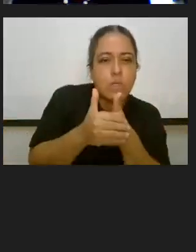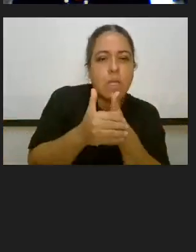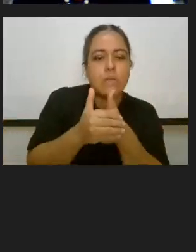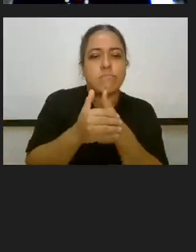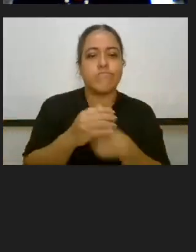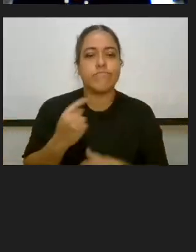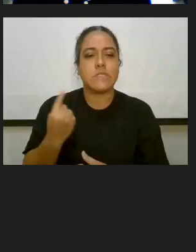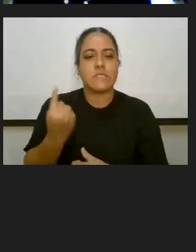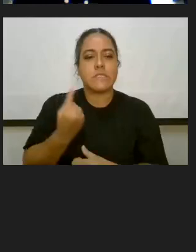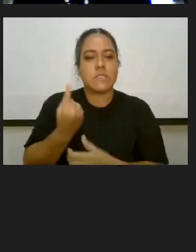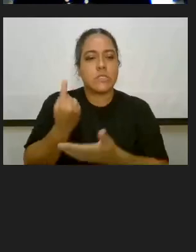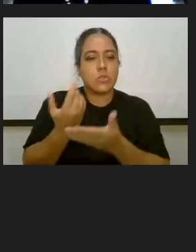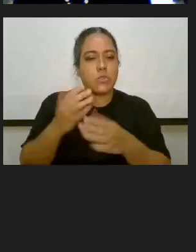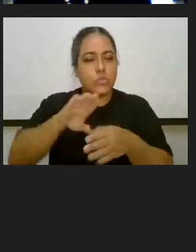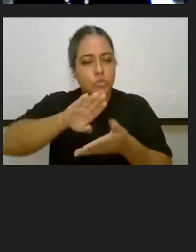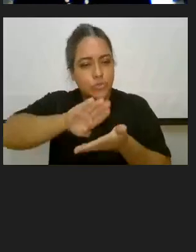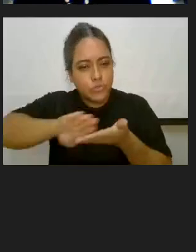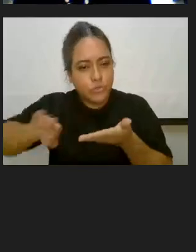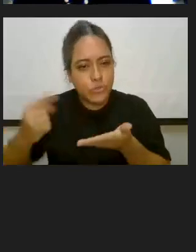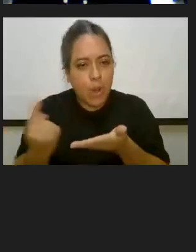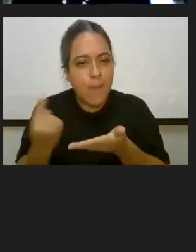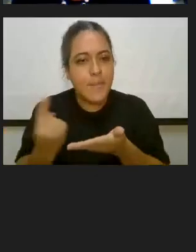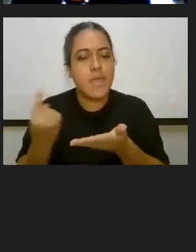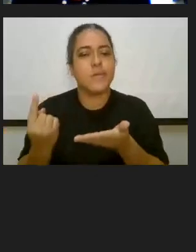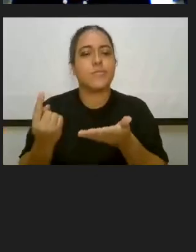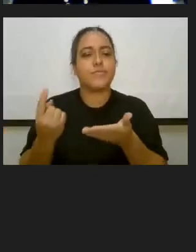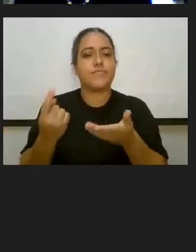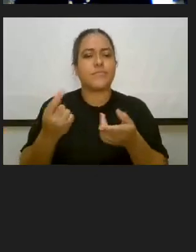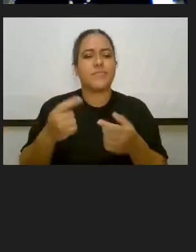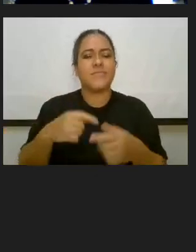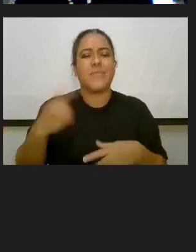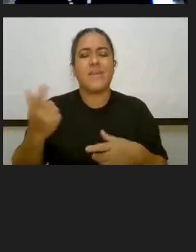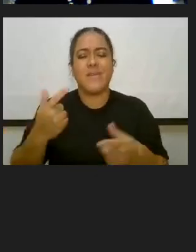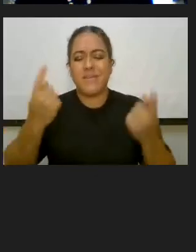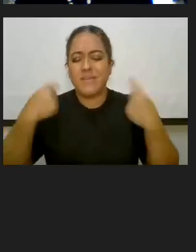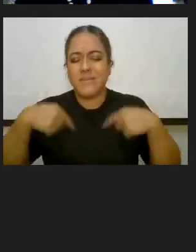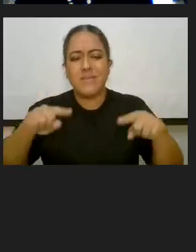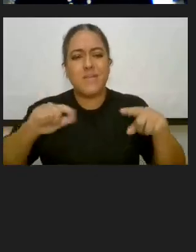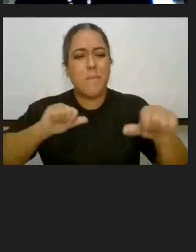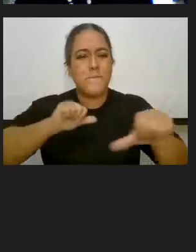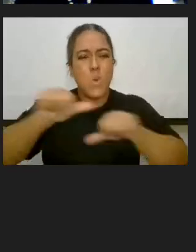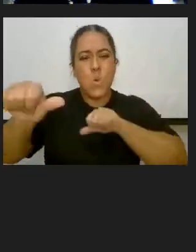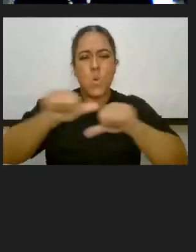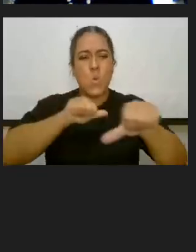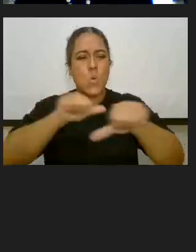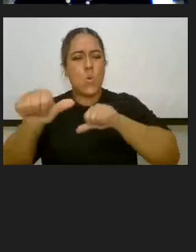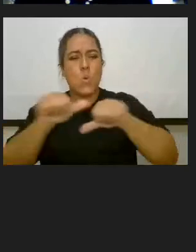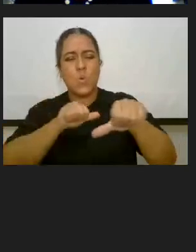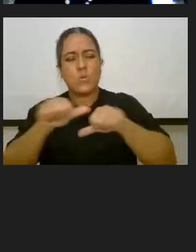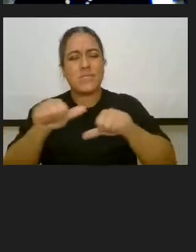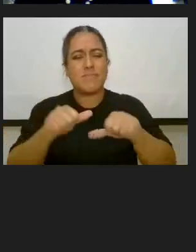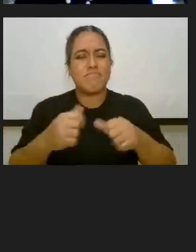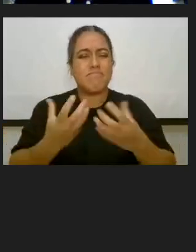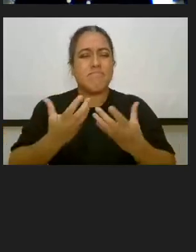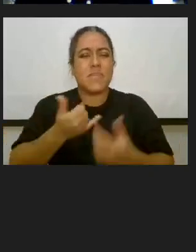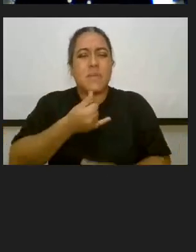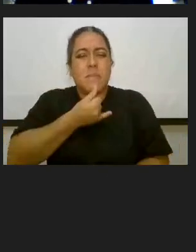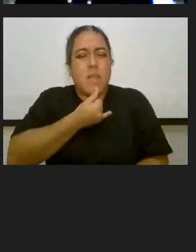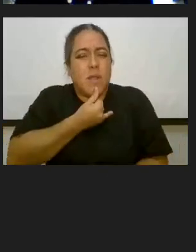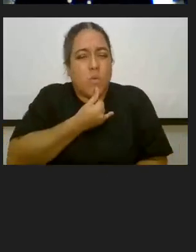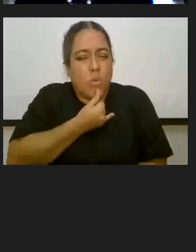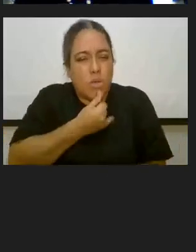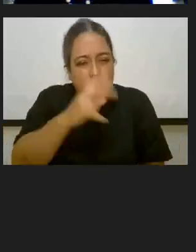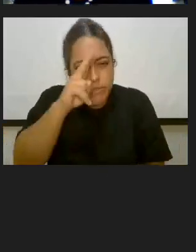de comportamento, variação de humor, tristeza, melancolia constante, alteração do desempenho